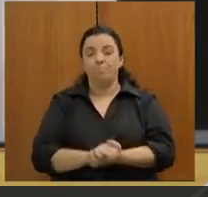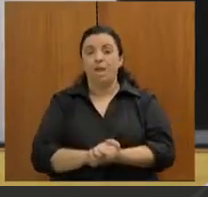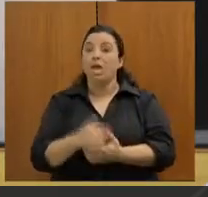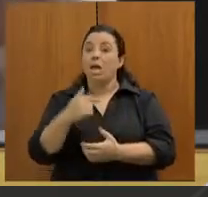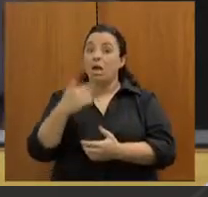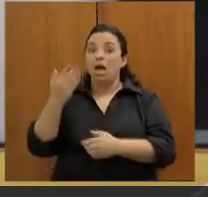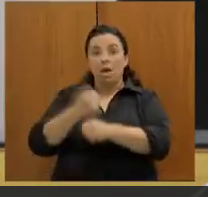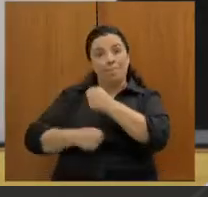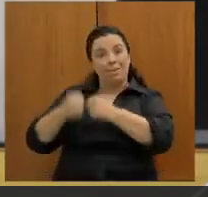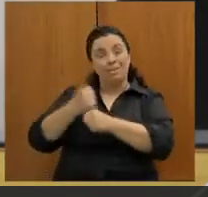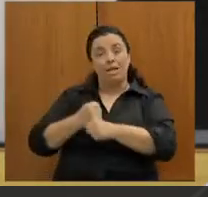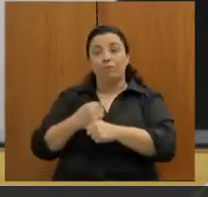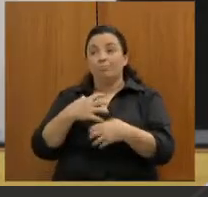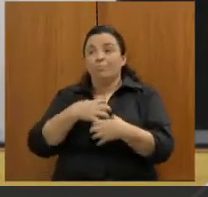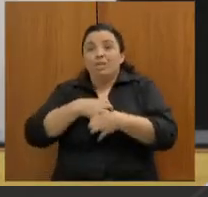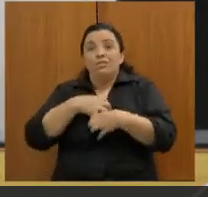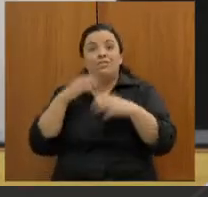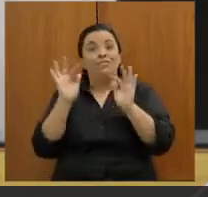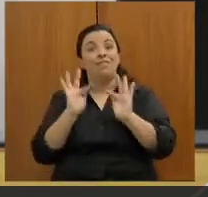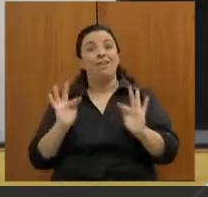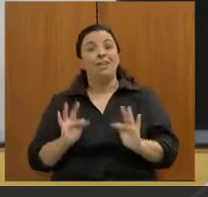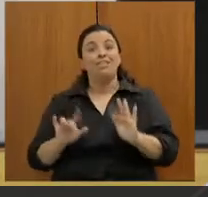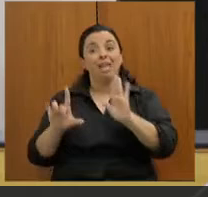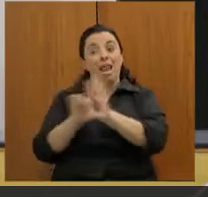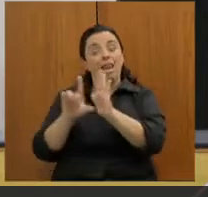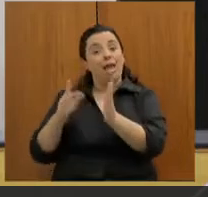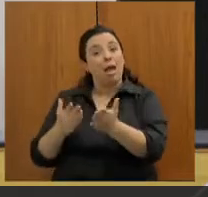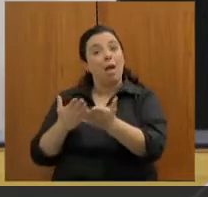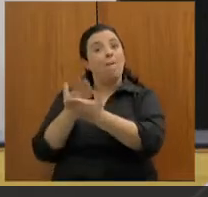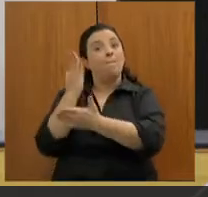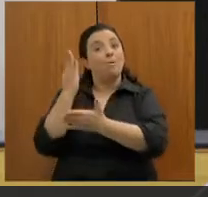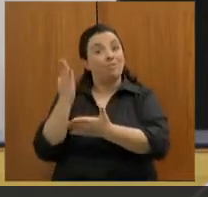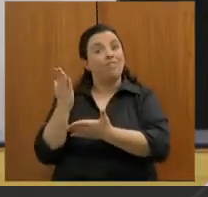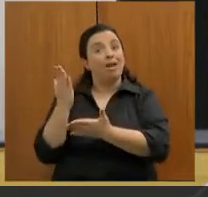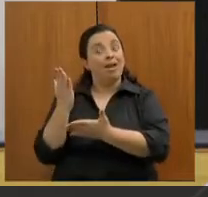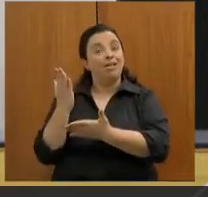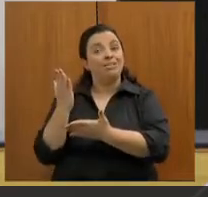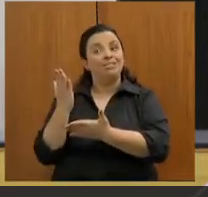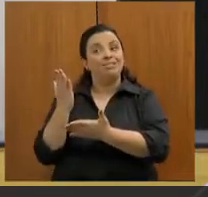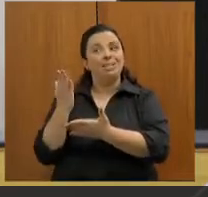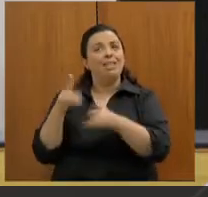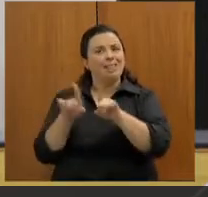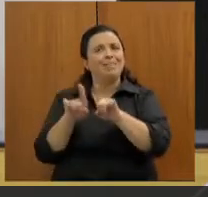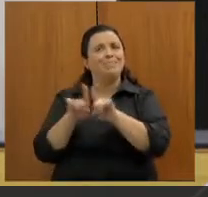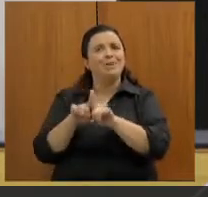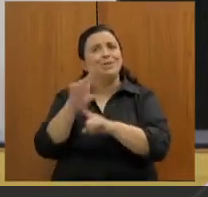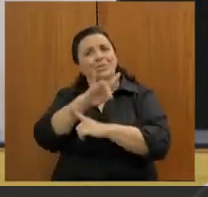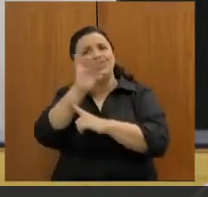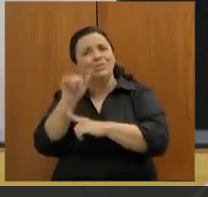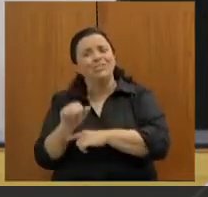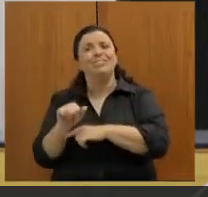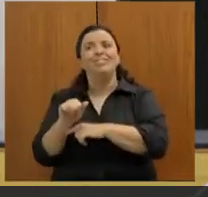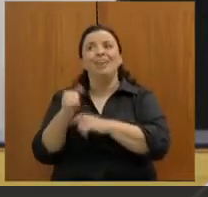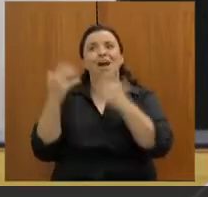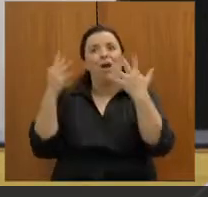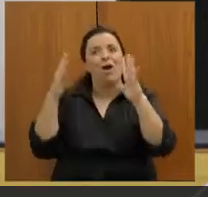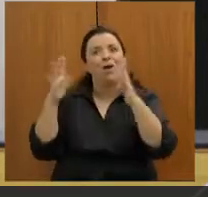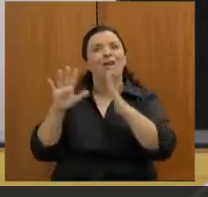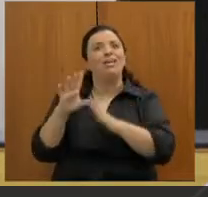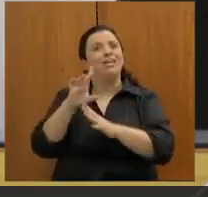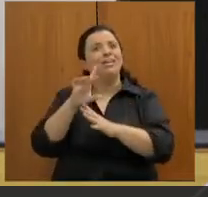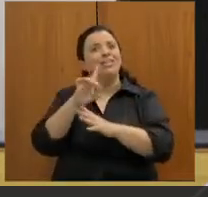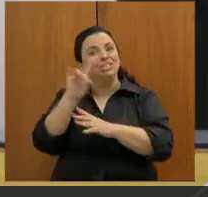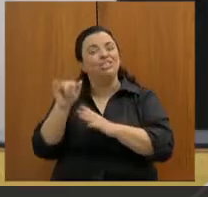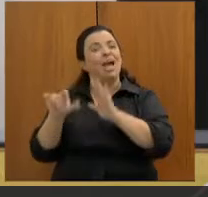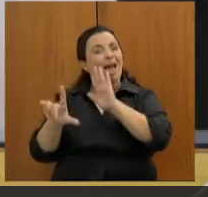sancionada exatamente no dia da Lei Maria da Penha porque demonstra que esta articulação entre